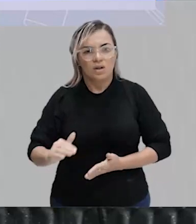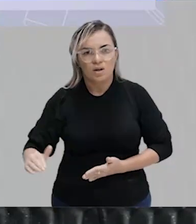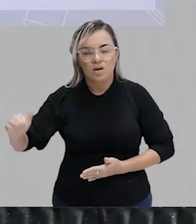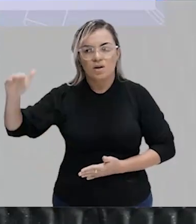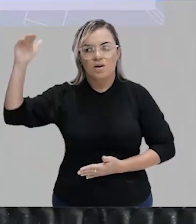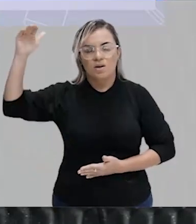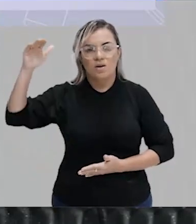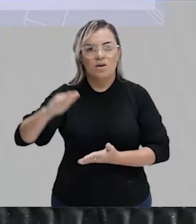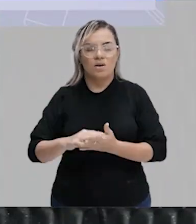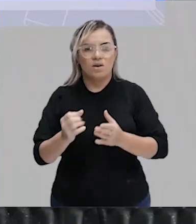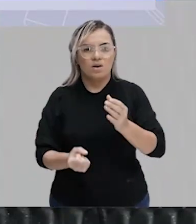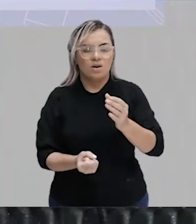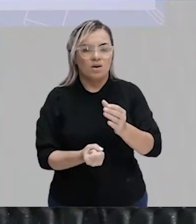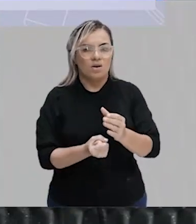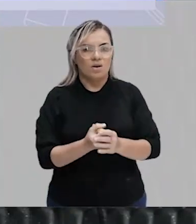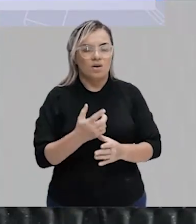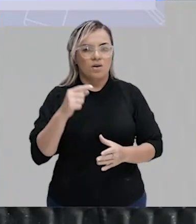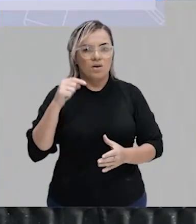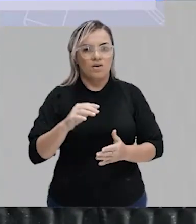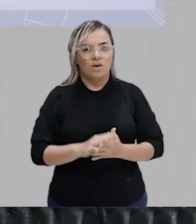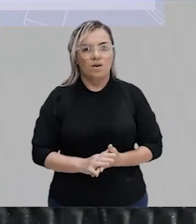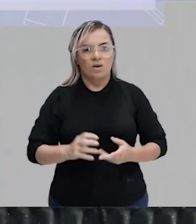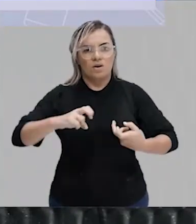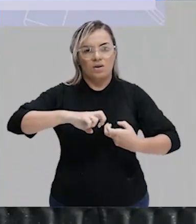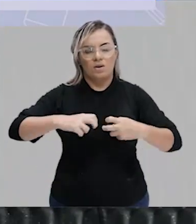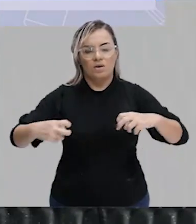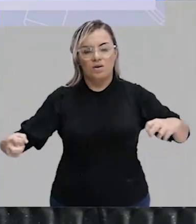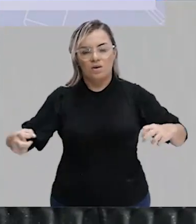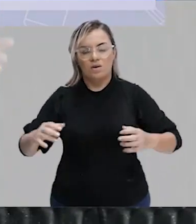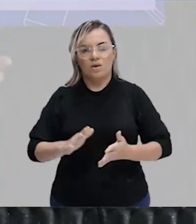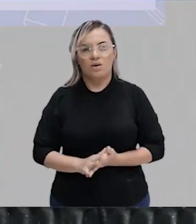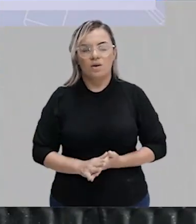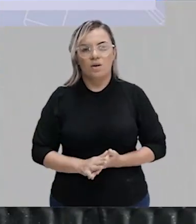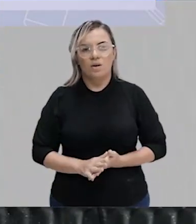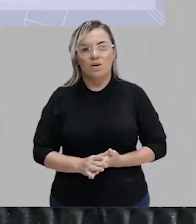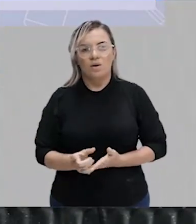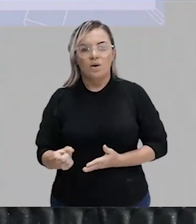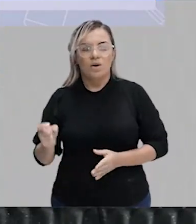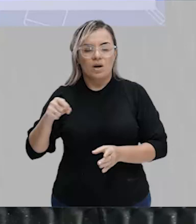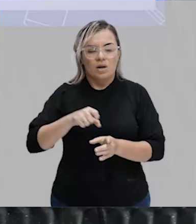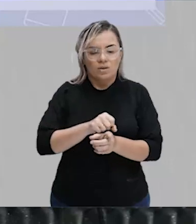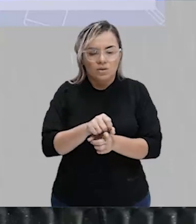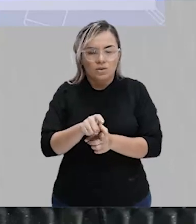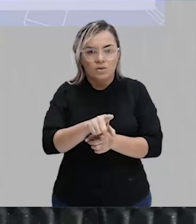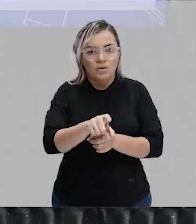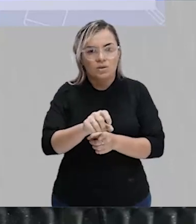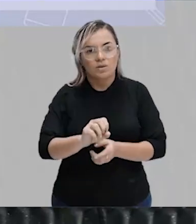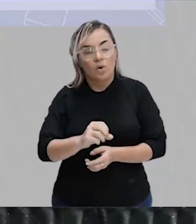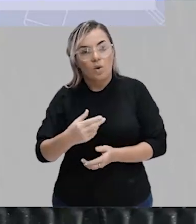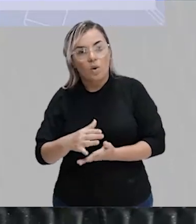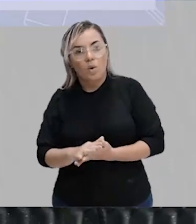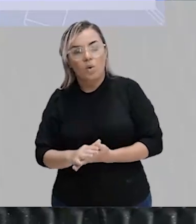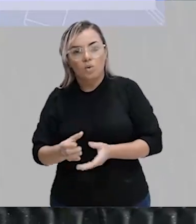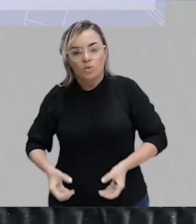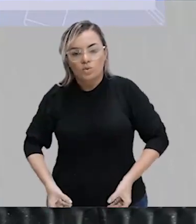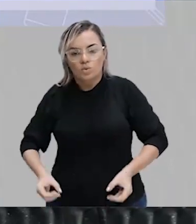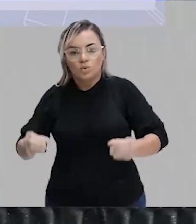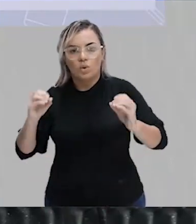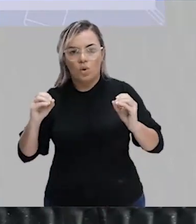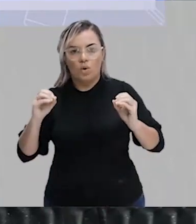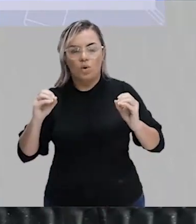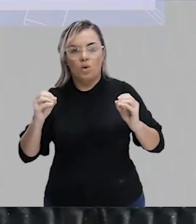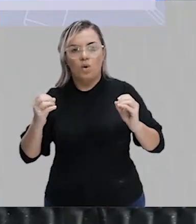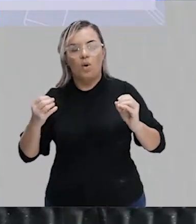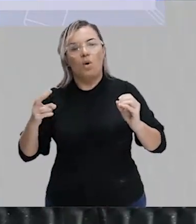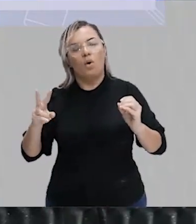originar as células reprodutivas, no caso do espermatozoide ou do óvulo, tá? Então, não